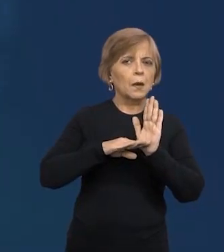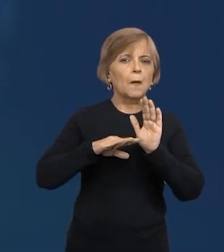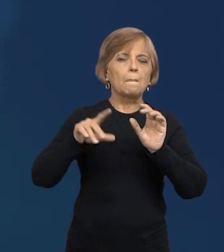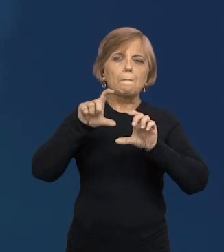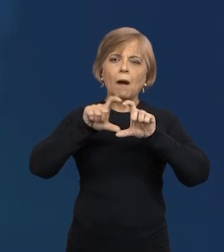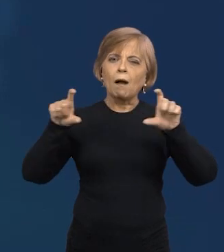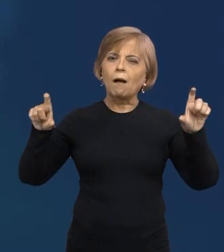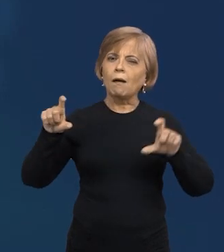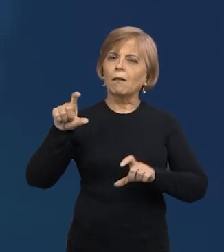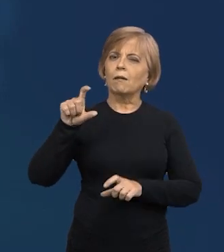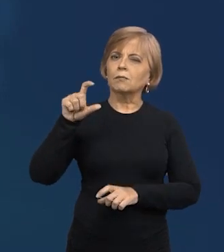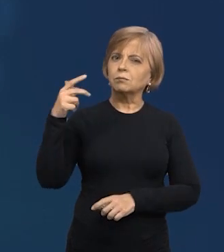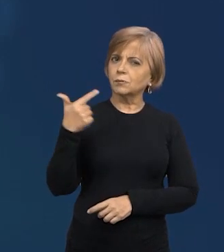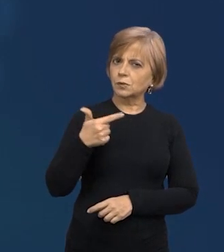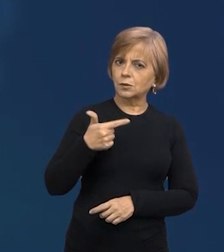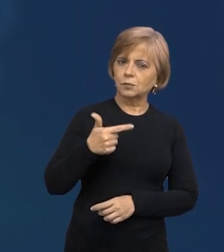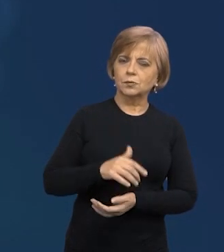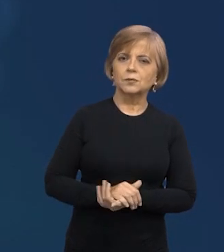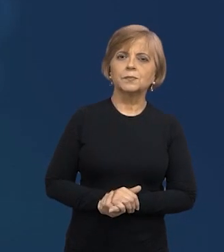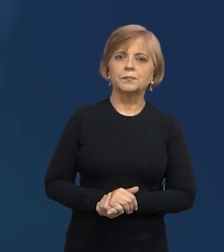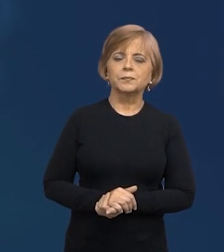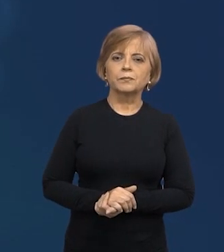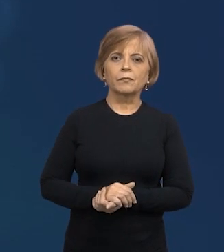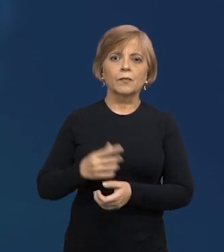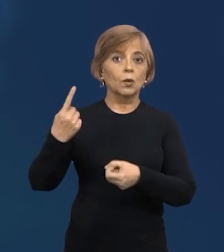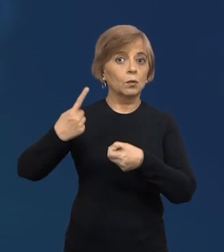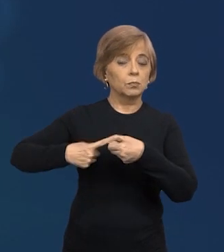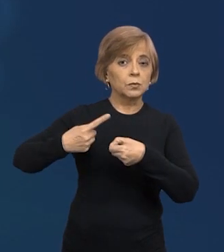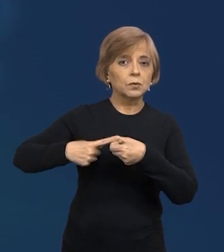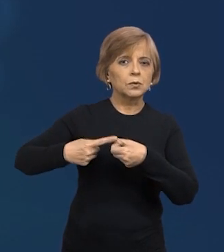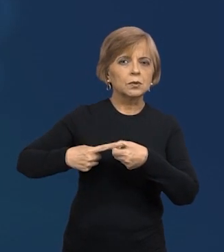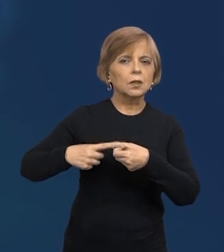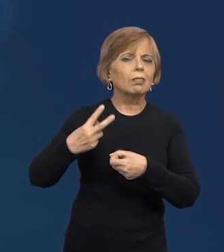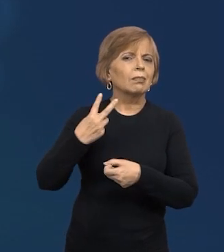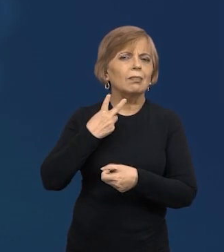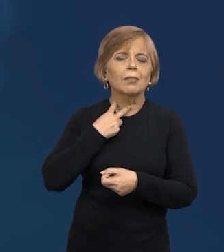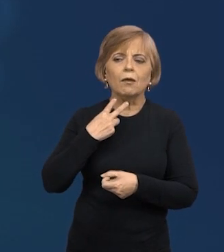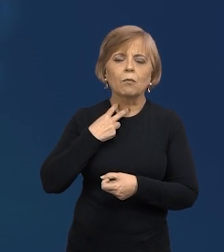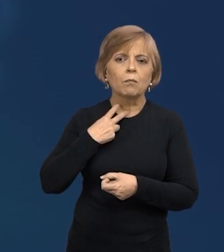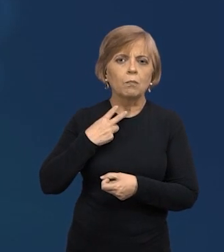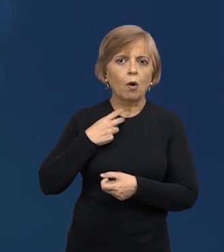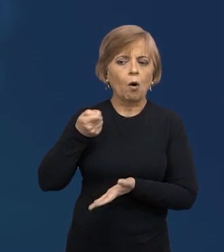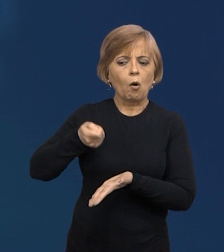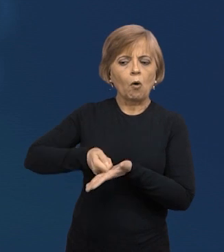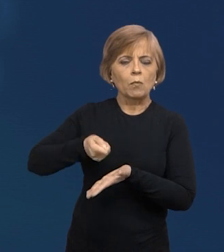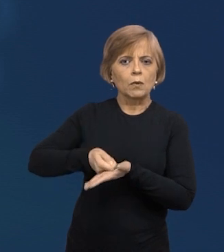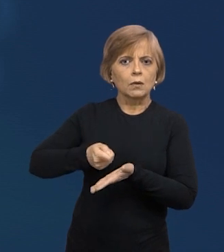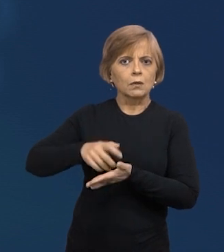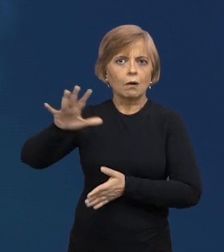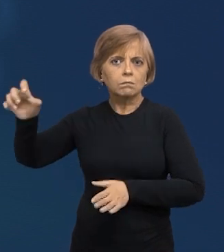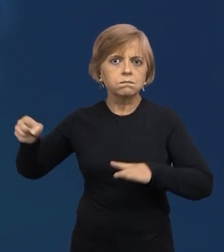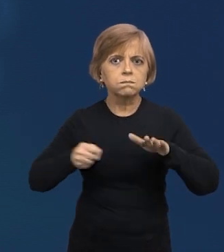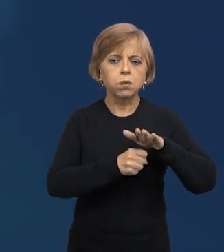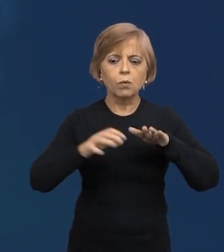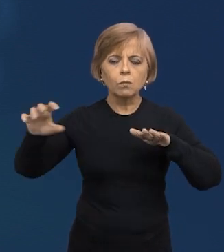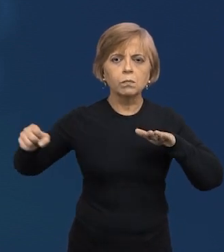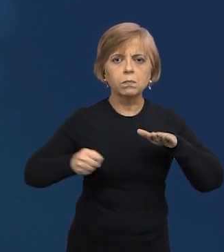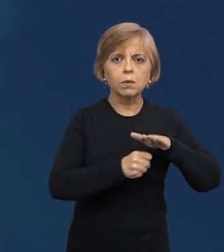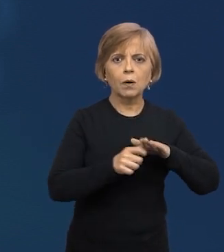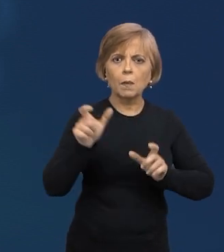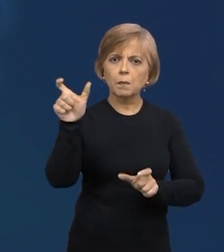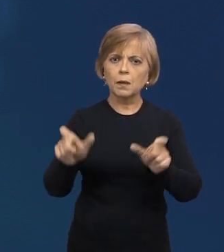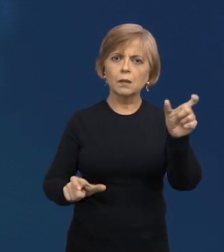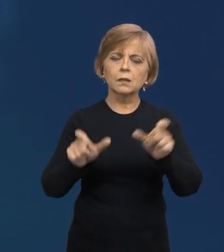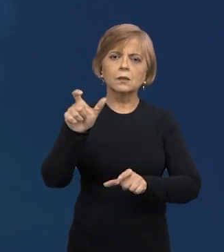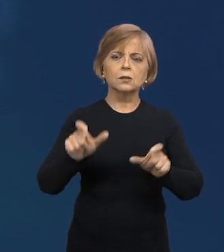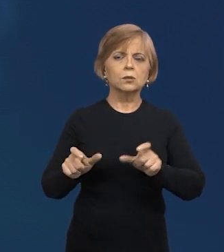2º, que o município não pode remover compulsoriamente